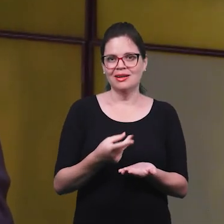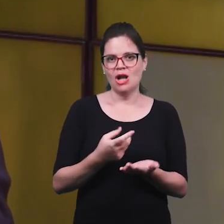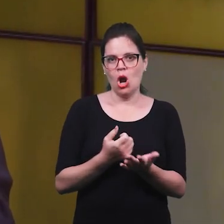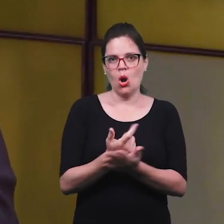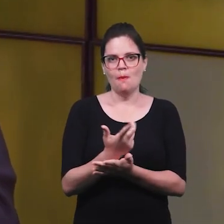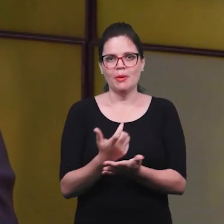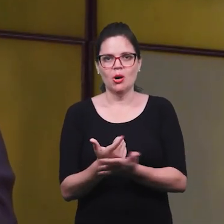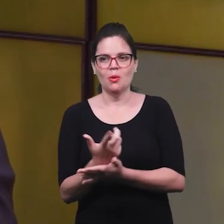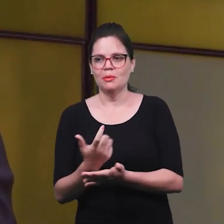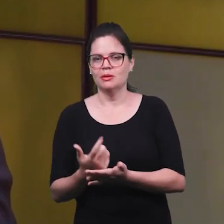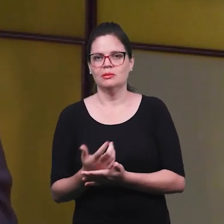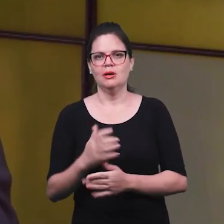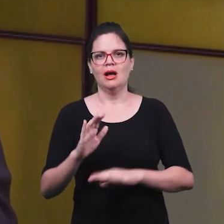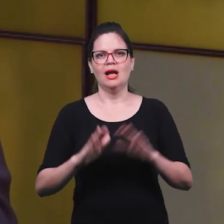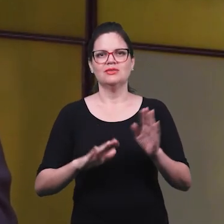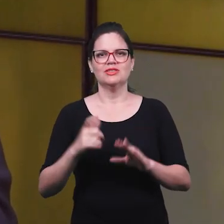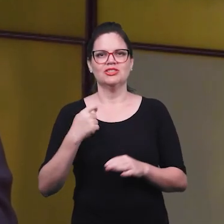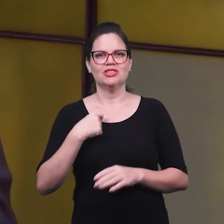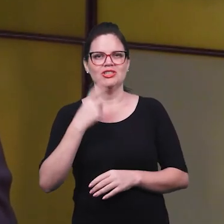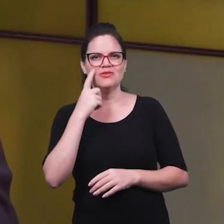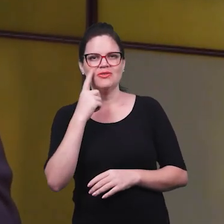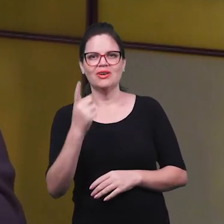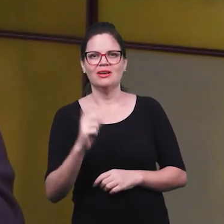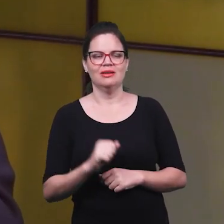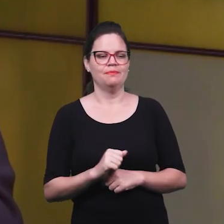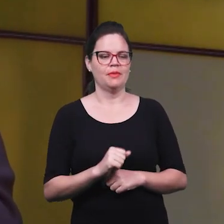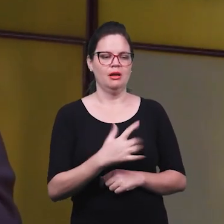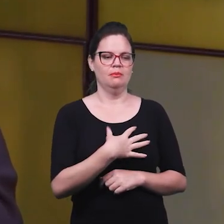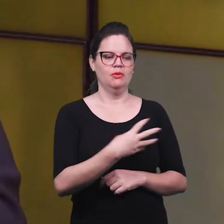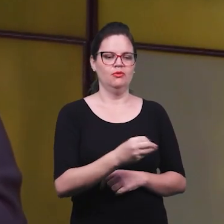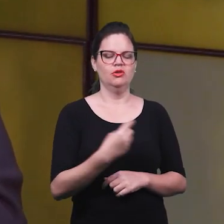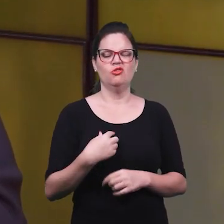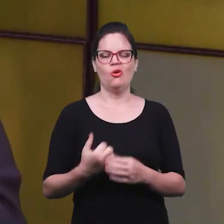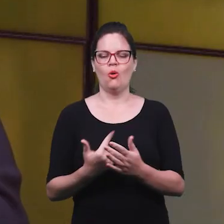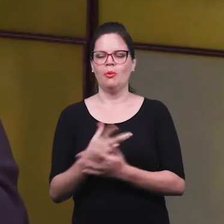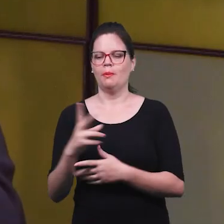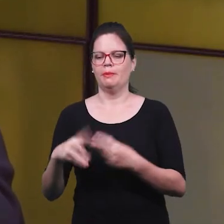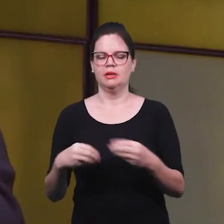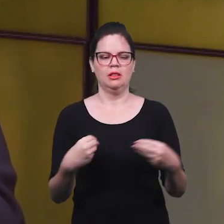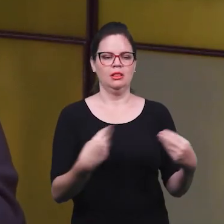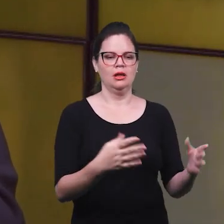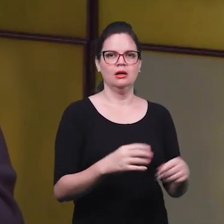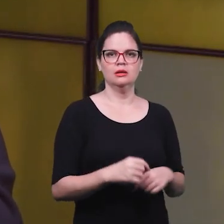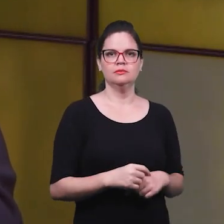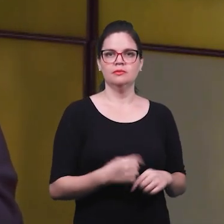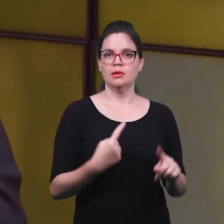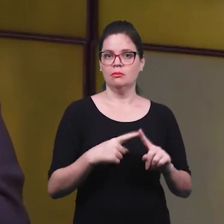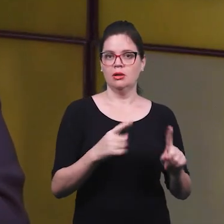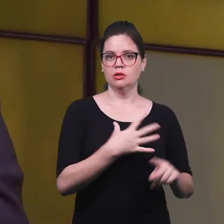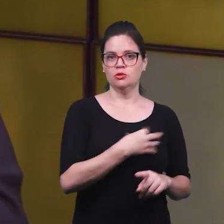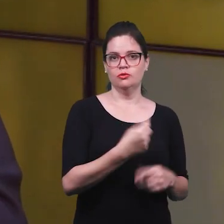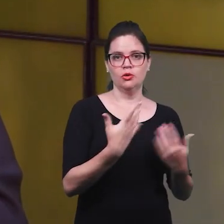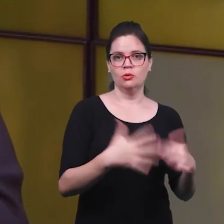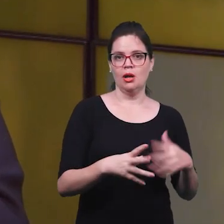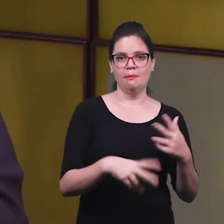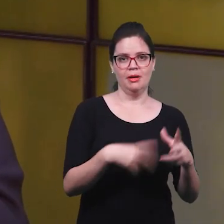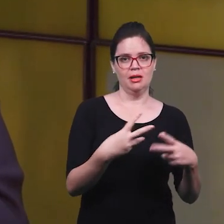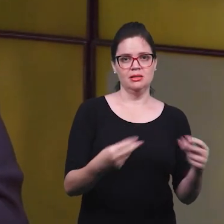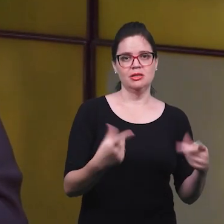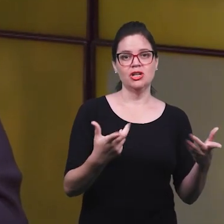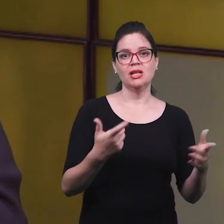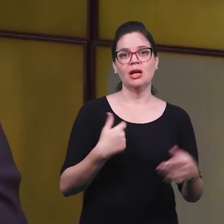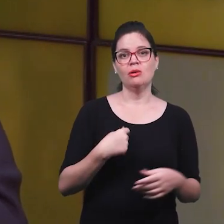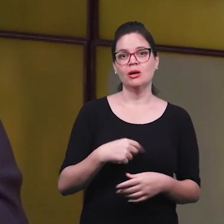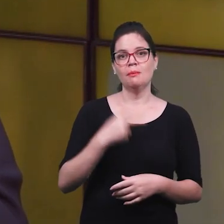presente, mas às vezes o maior presente que ele quer é a nossa atenção, é estarmos Muito participando bom. da família,